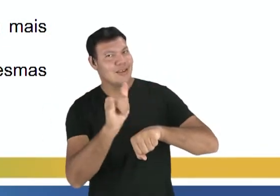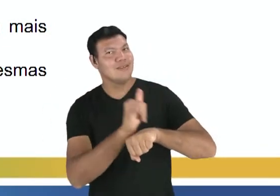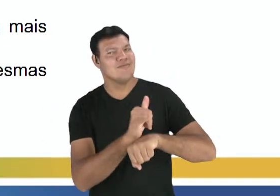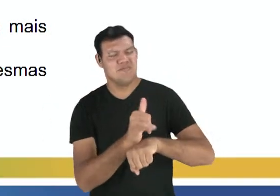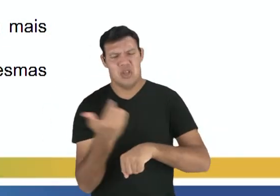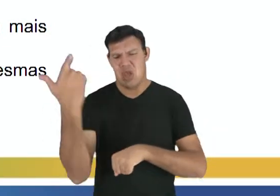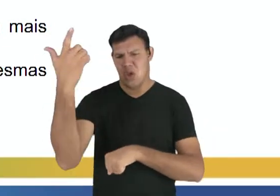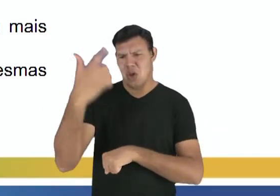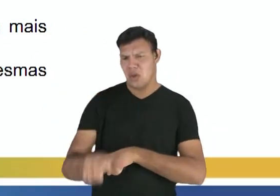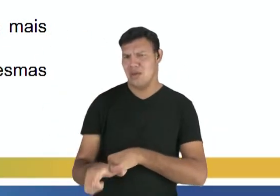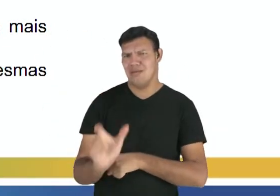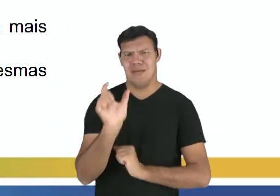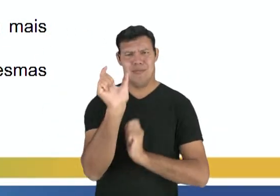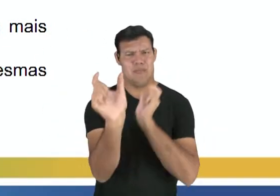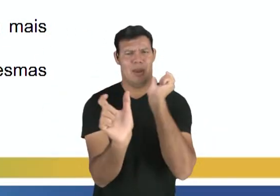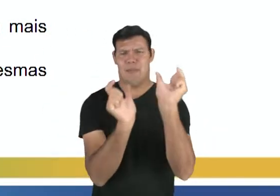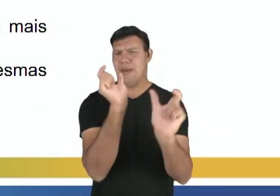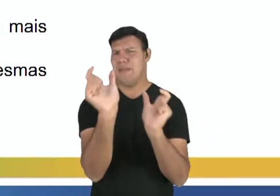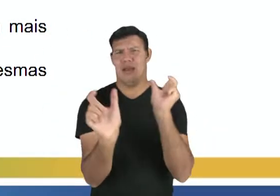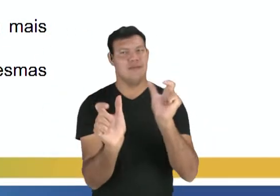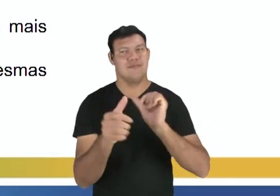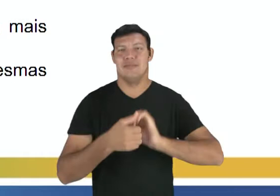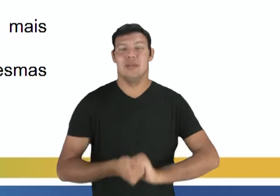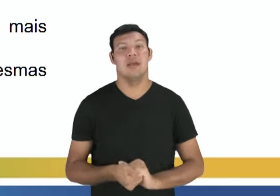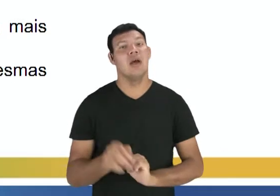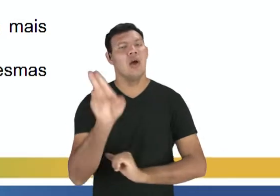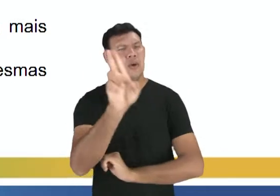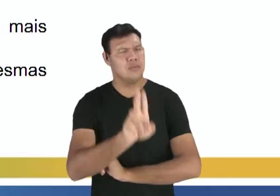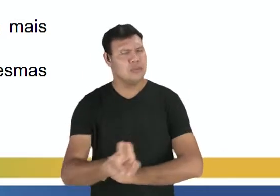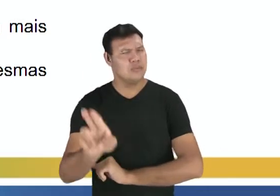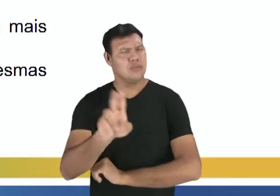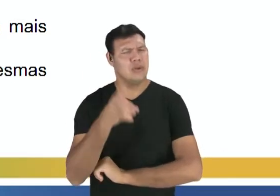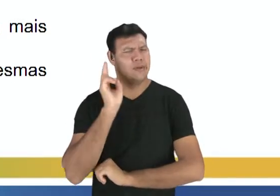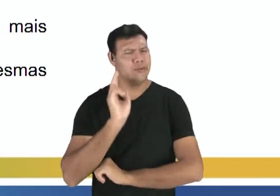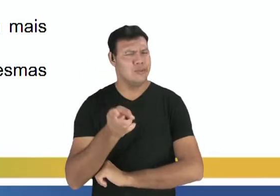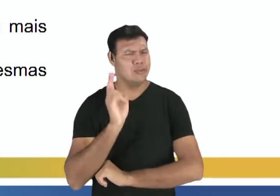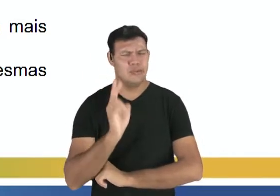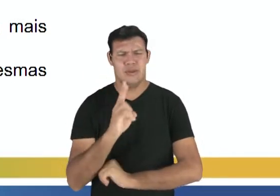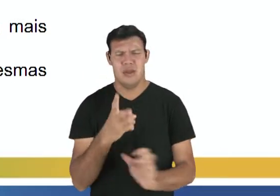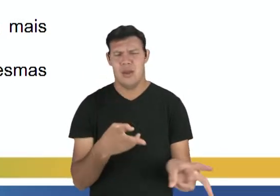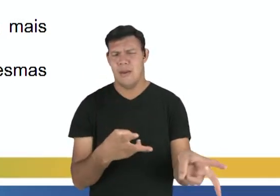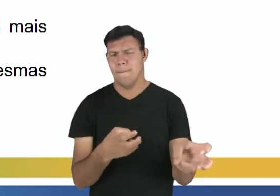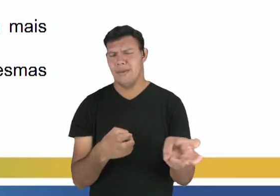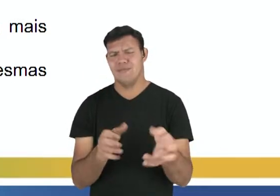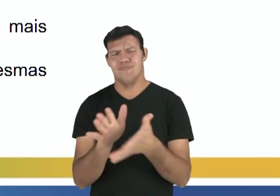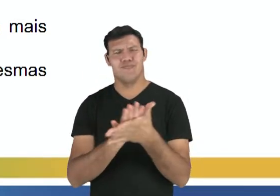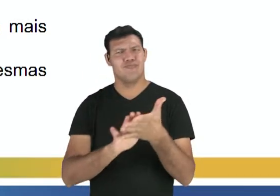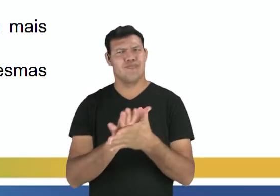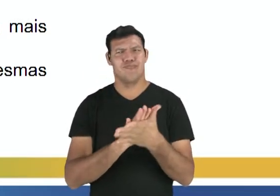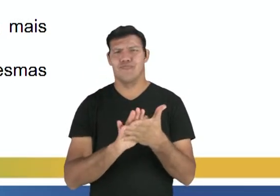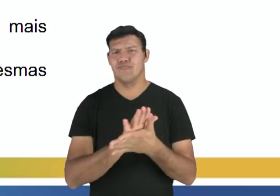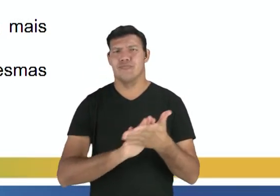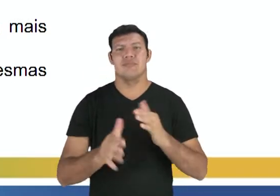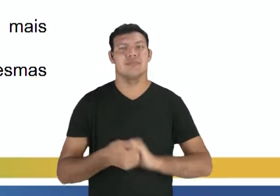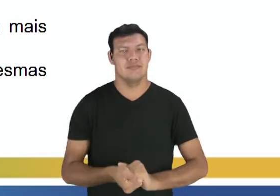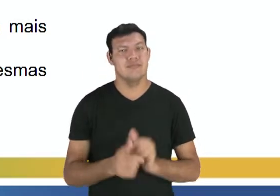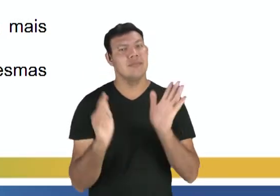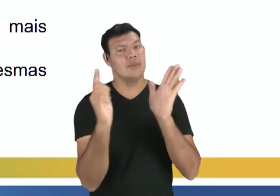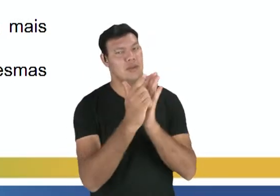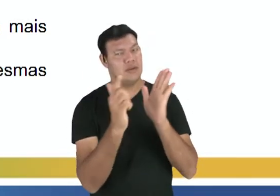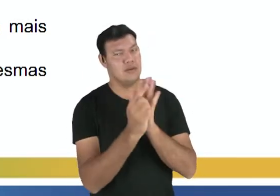não repetir uma palavra. E nós usamos sempre, só que muitas vezes não percebemos. É essa a função